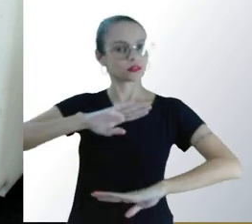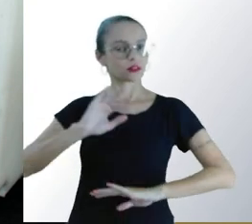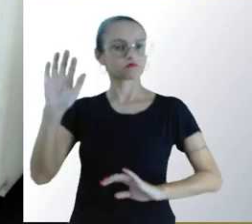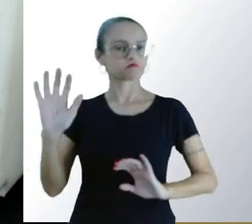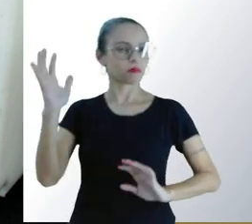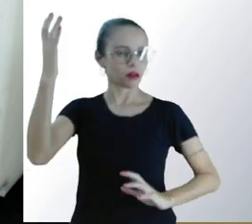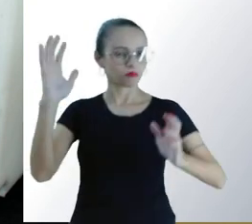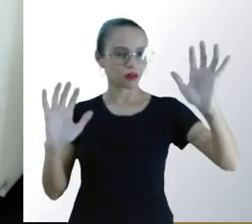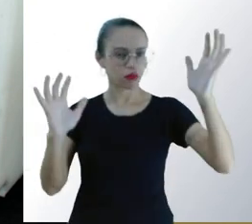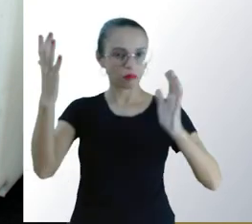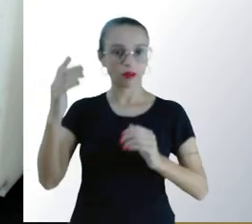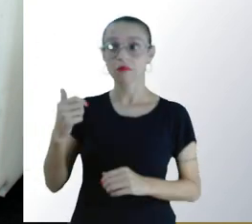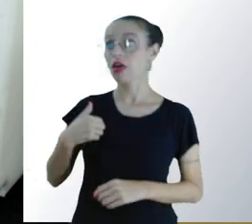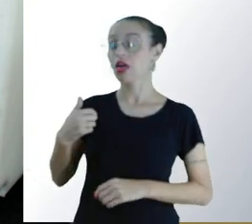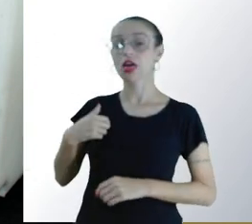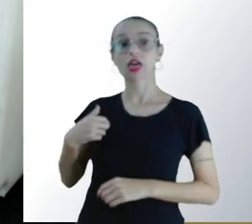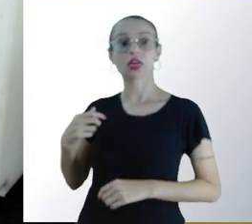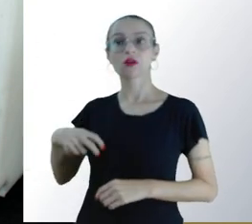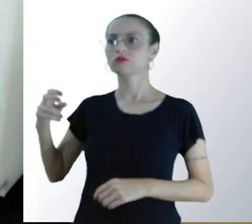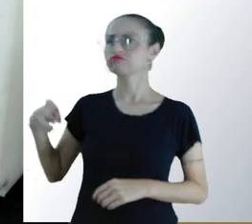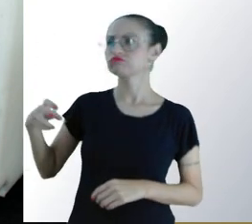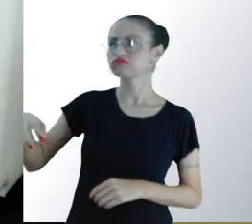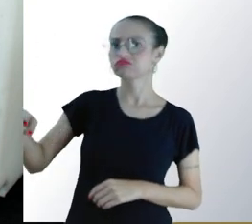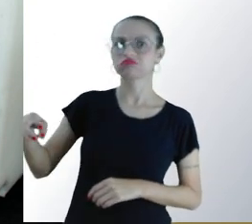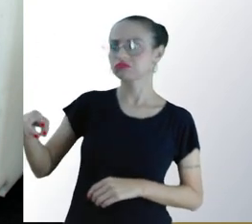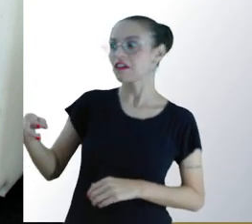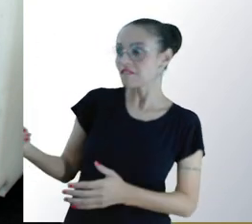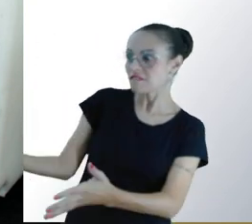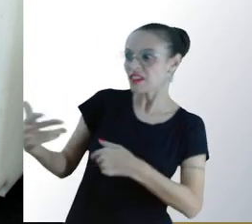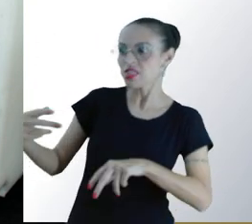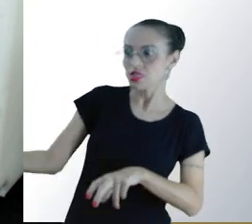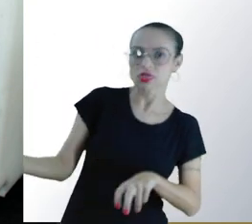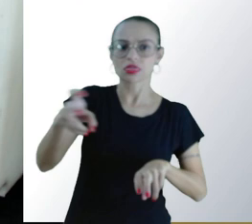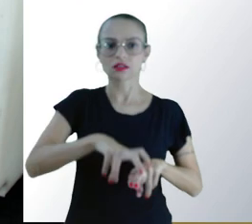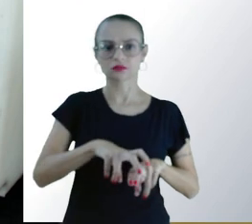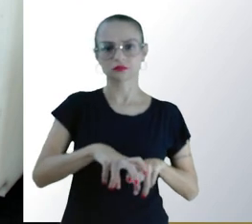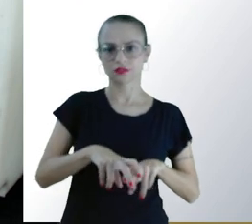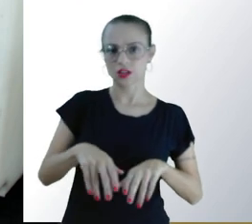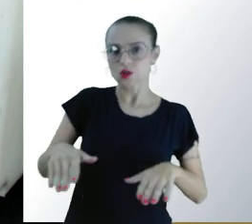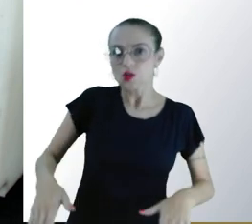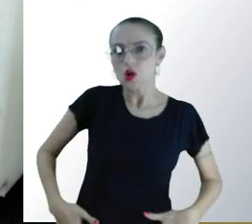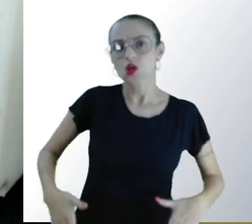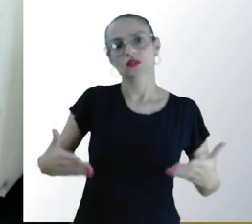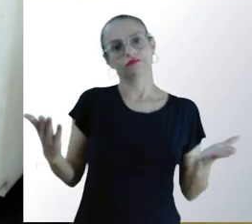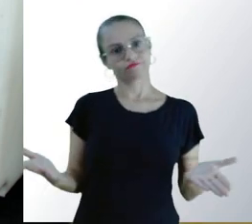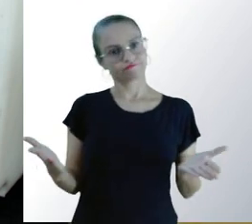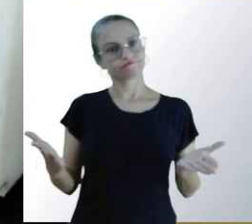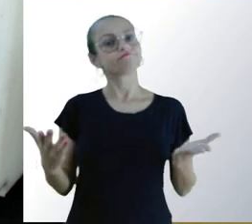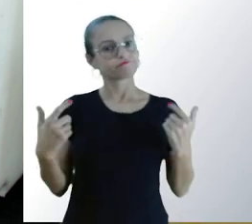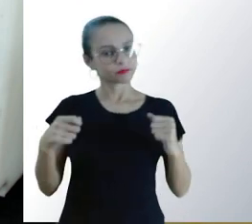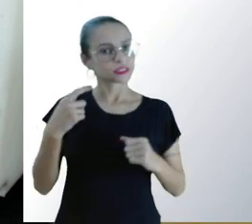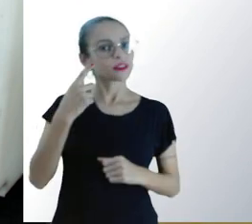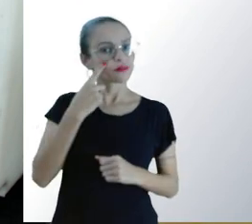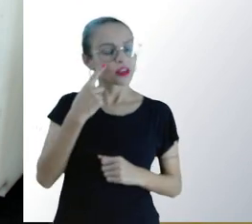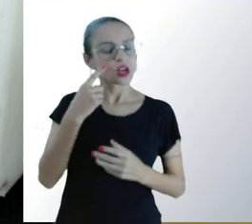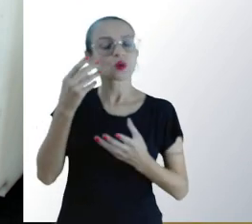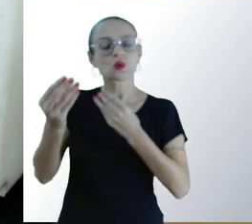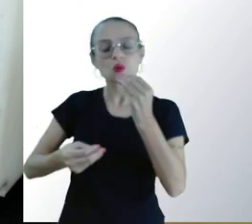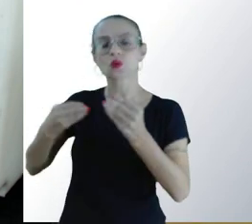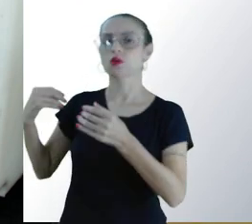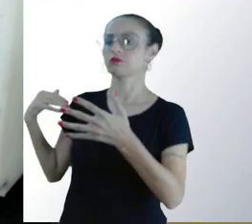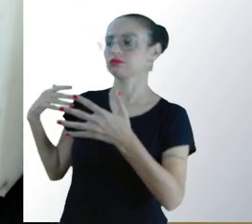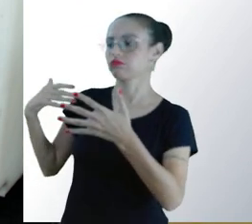sobre isso, sabe? Ah, eu estava andando e aí ele puxou para sentar no colo. Aí tem que ver como, novamente, o